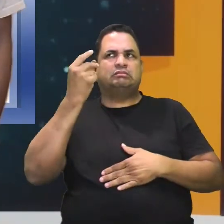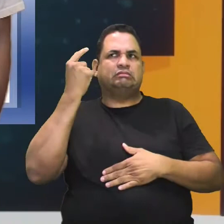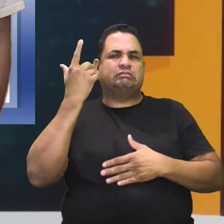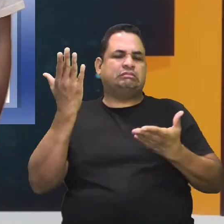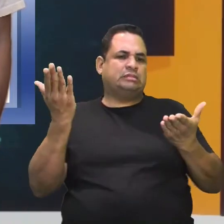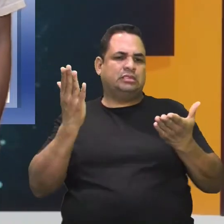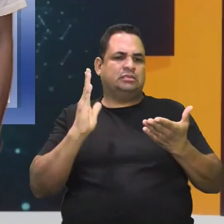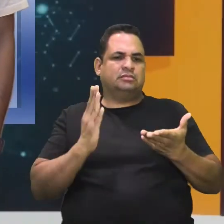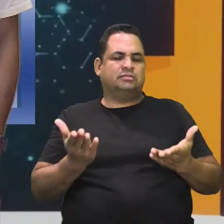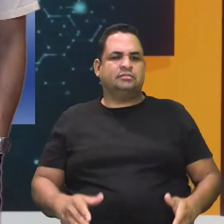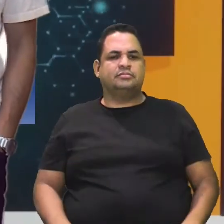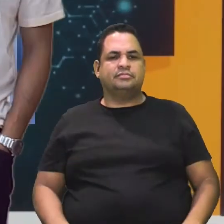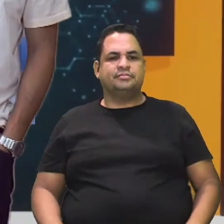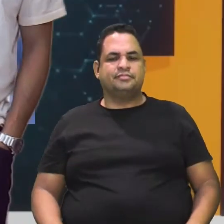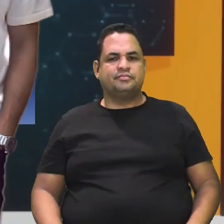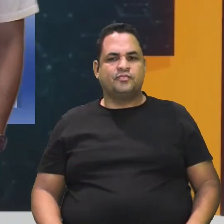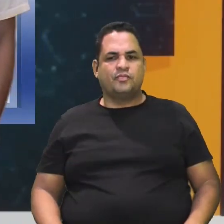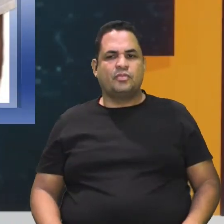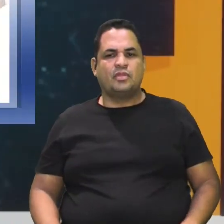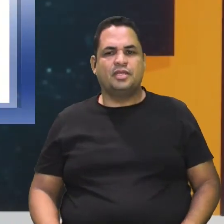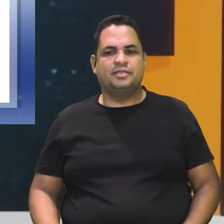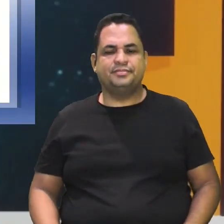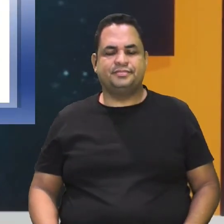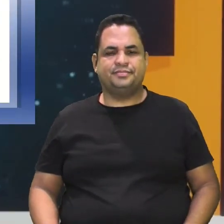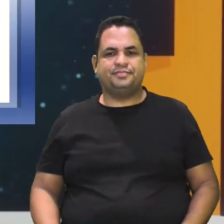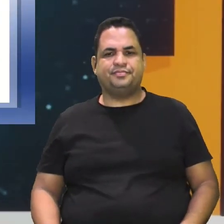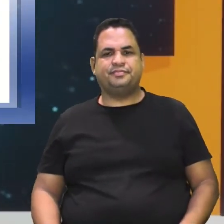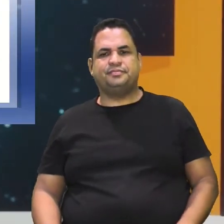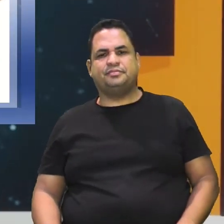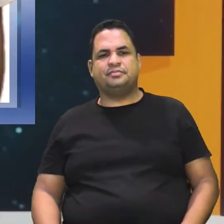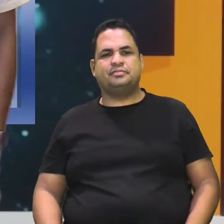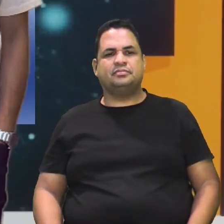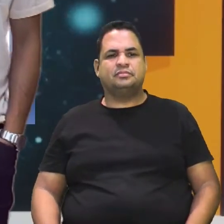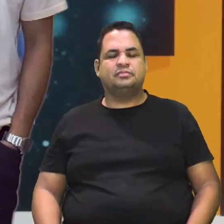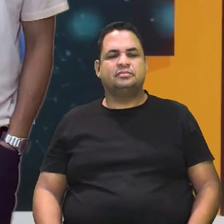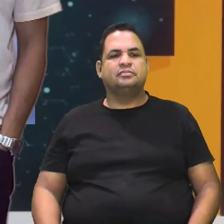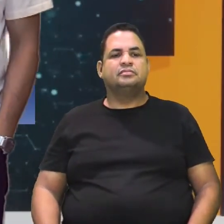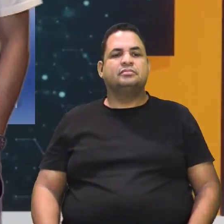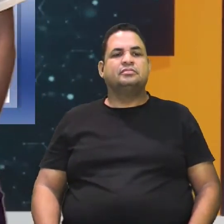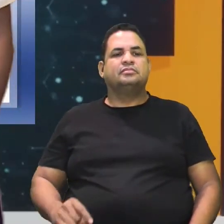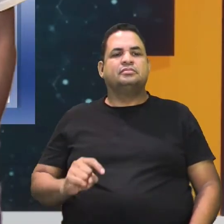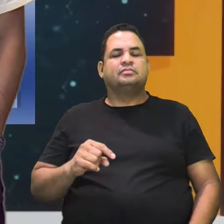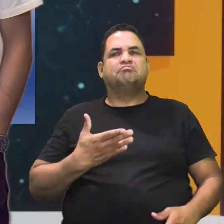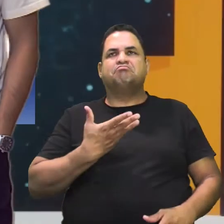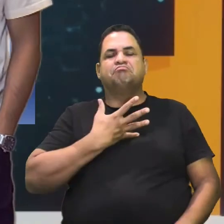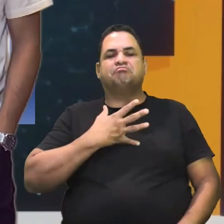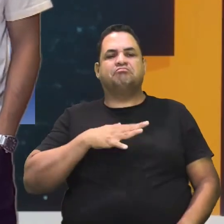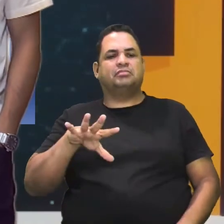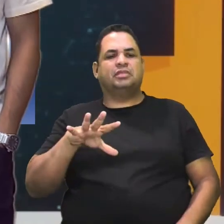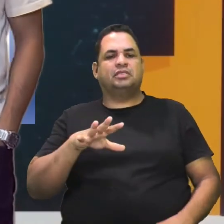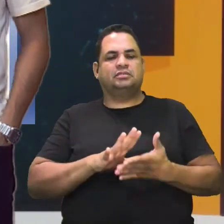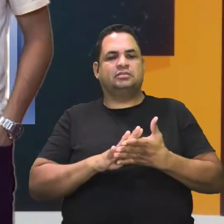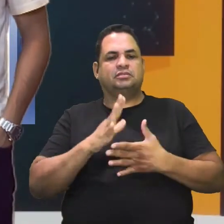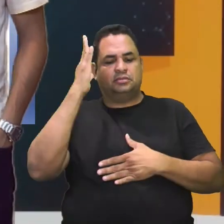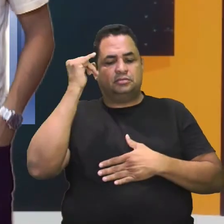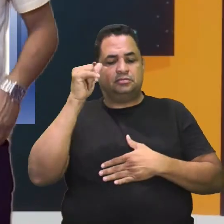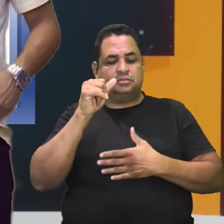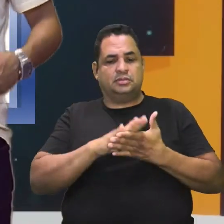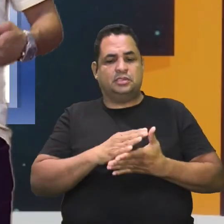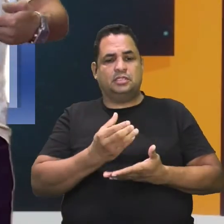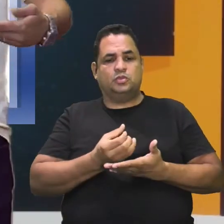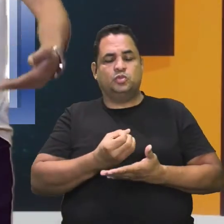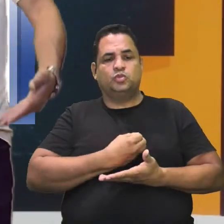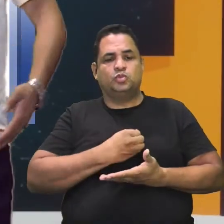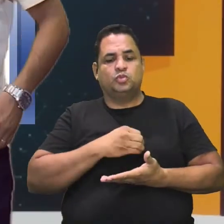dias, há algumas aulas. Até aí, tudo bem. Tranquilo. Tranquilo. Não tem mistério nenhum. Só que aqui, ele não queria saber o valor da área. Ele queria saber